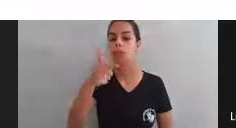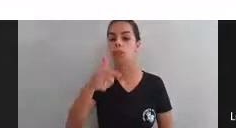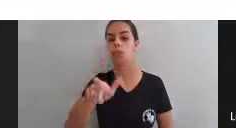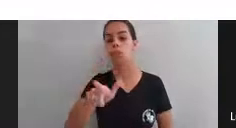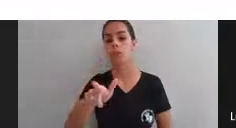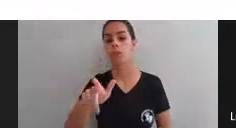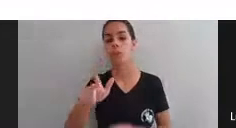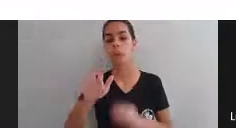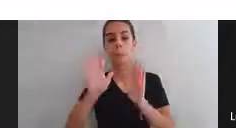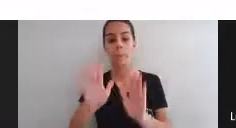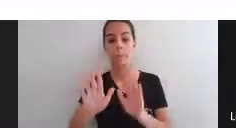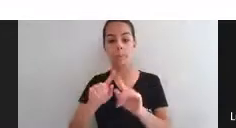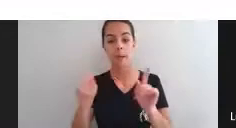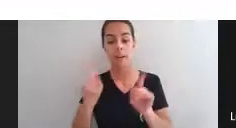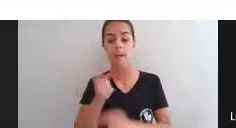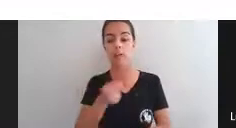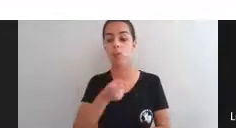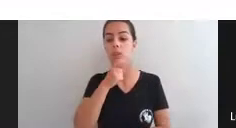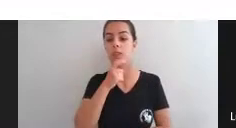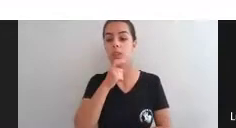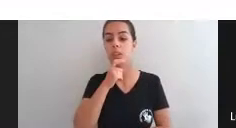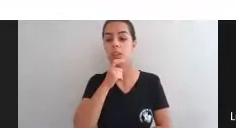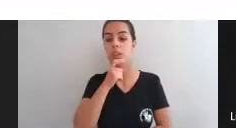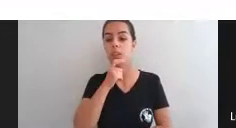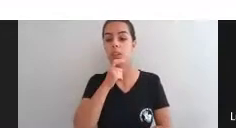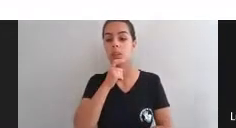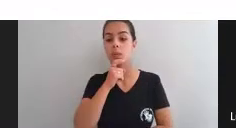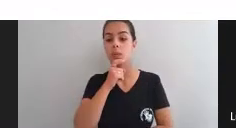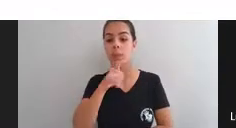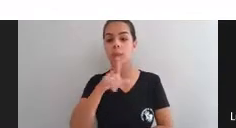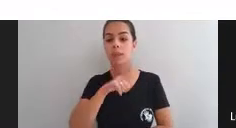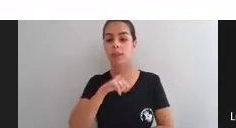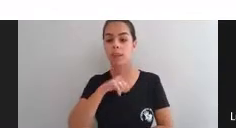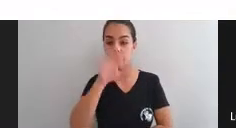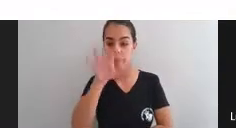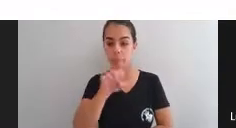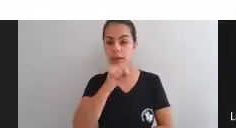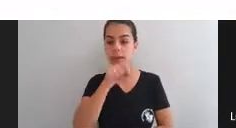a fonte fria, por sua vez, ia pegar esse calor,